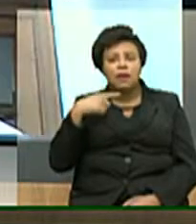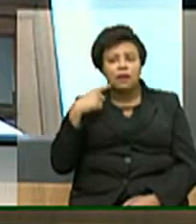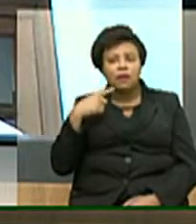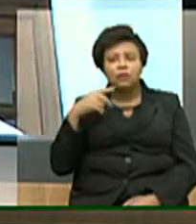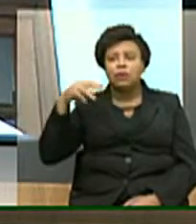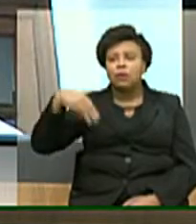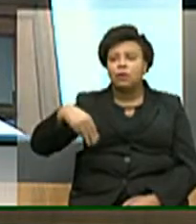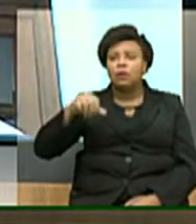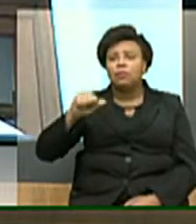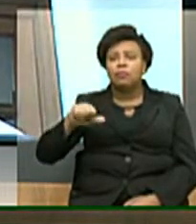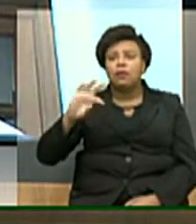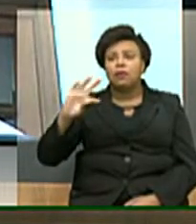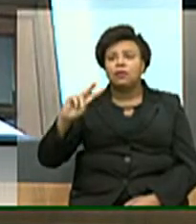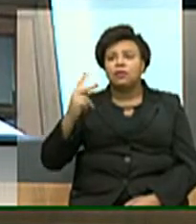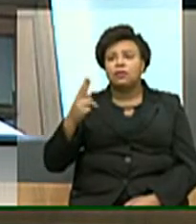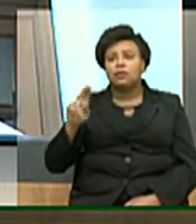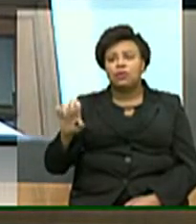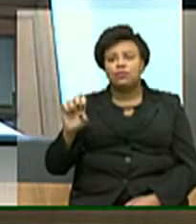Deputado Matheus Vespe.